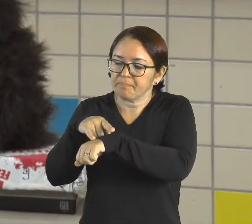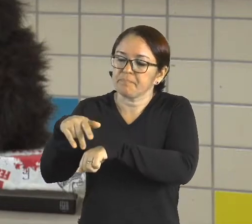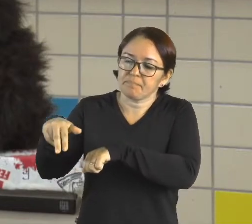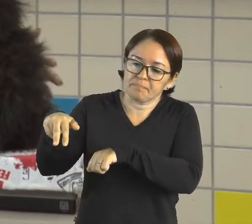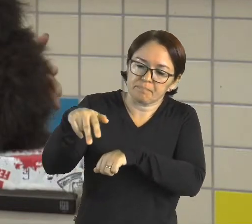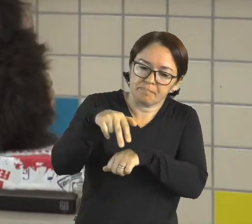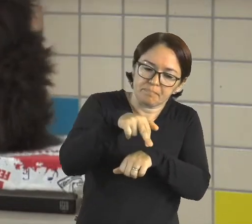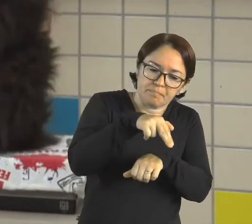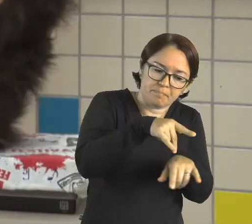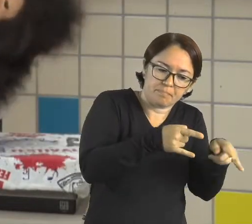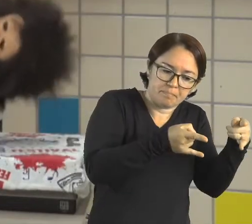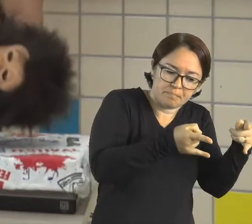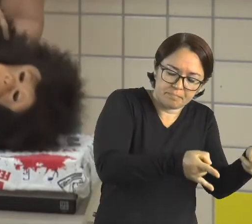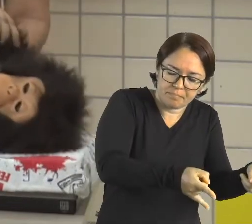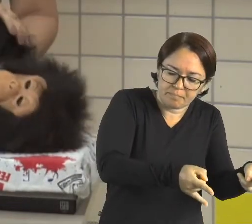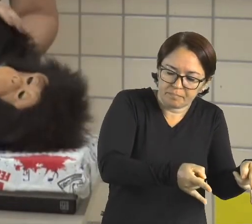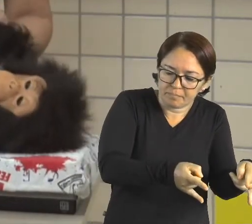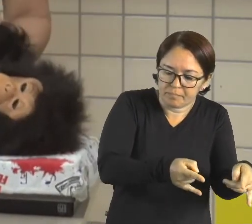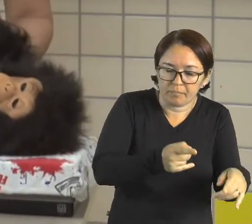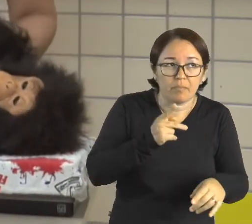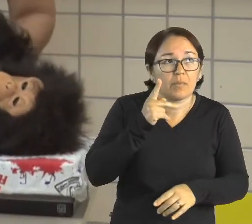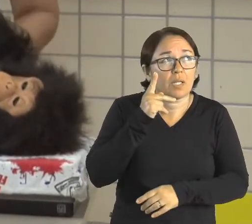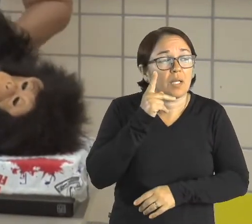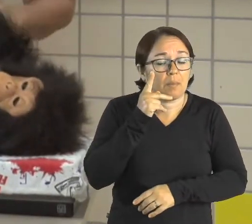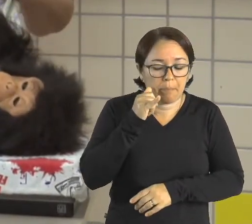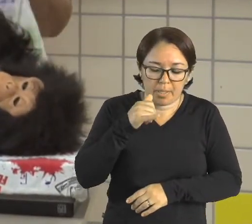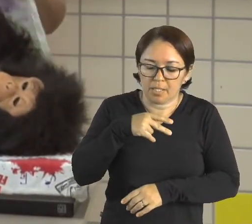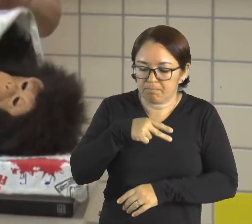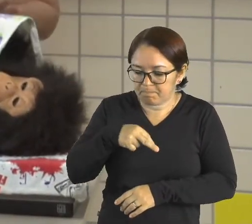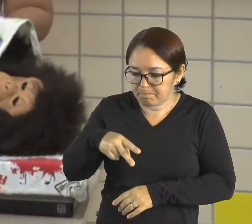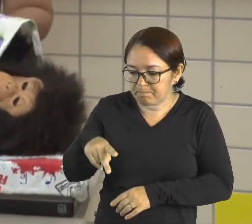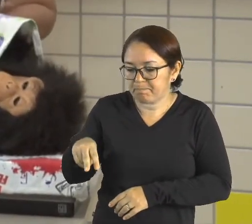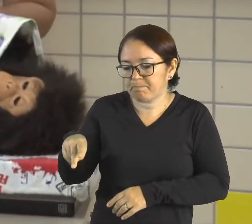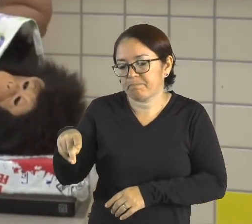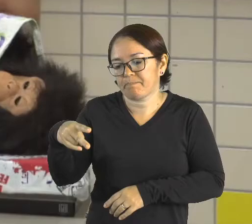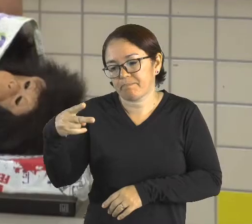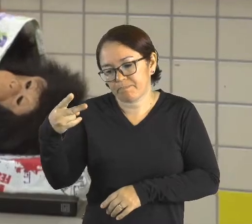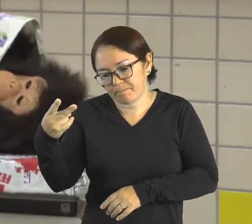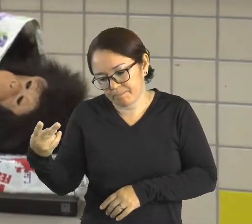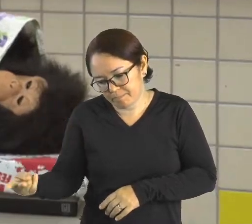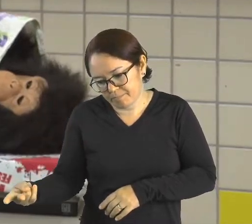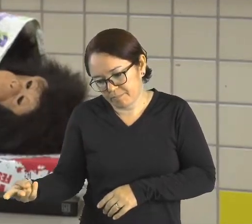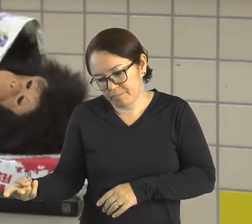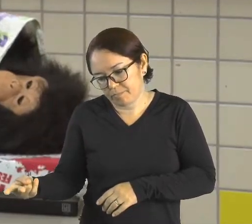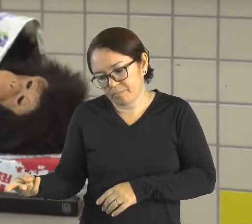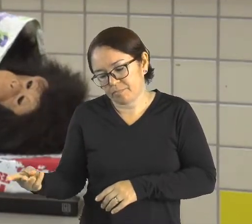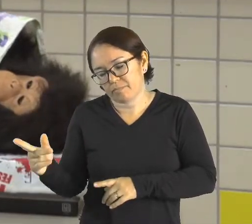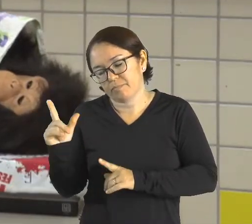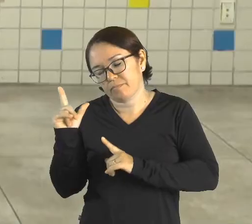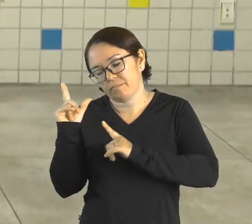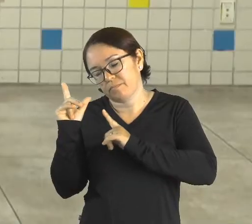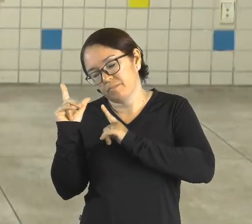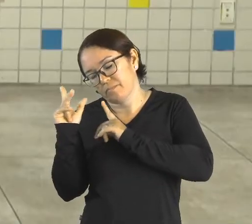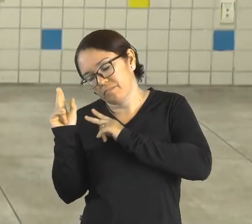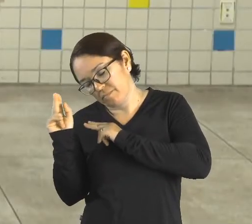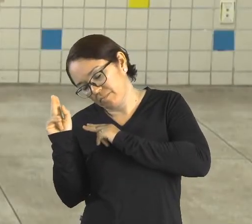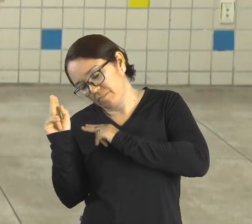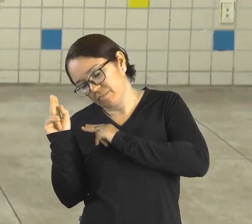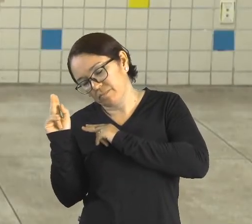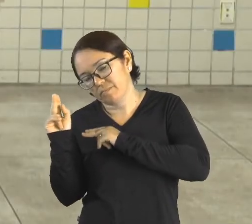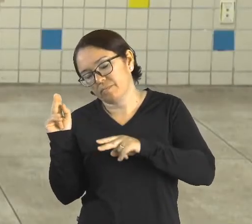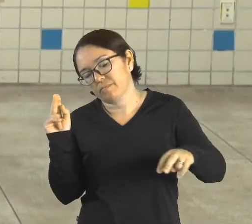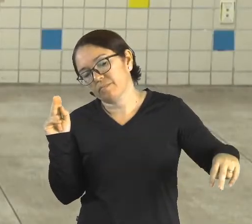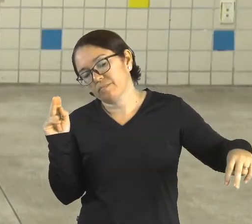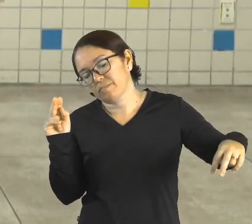o pai só tinha um trabalho de se deitar novamente. Deitava, começava a dormir. E quem chegava? O